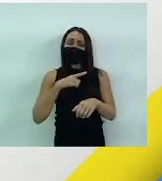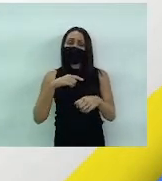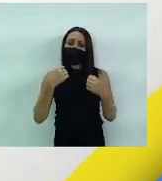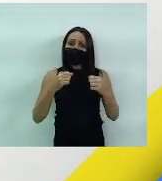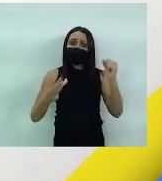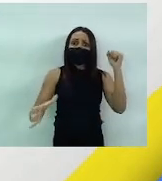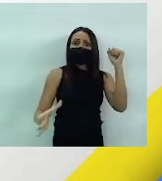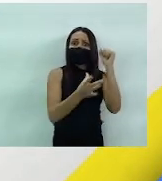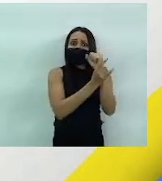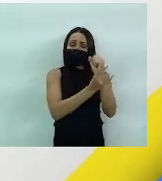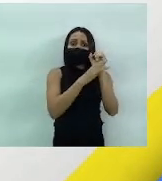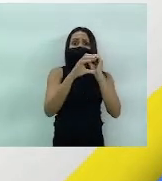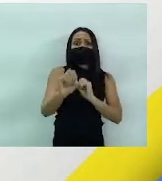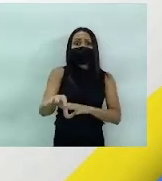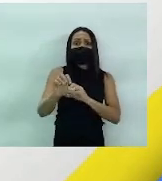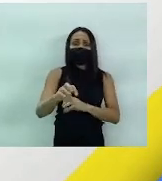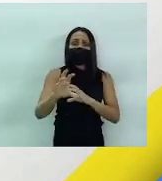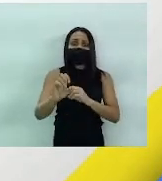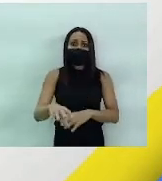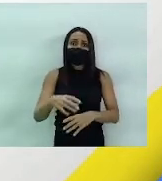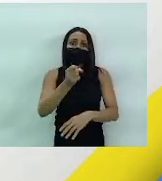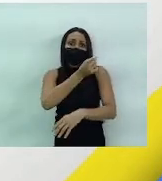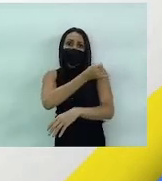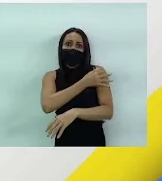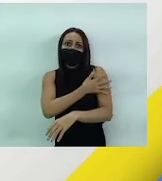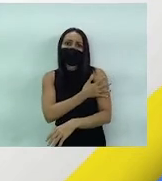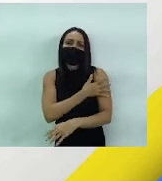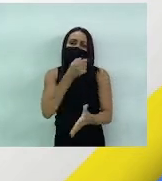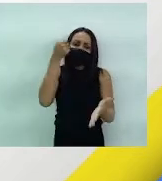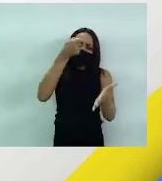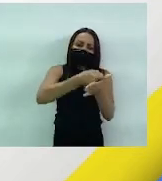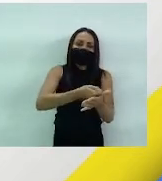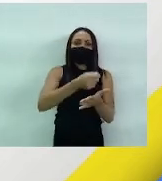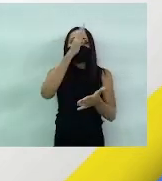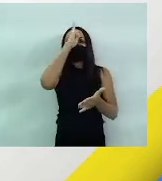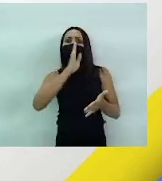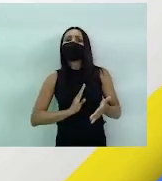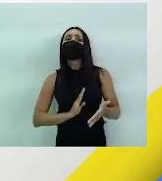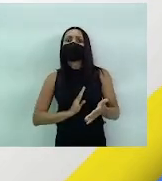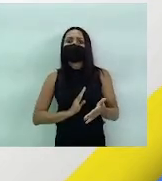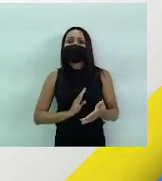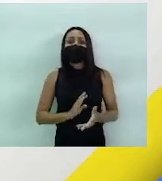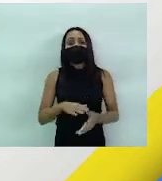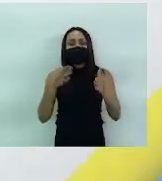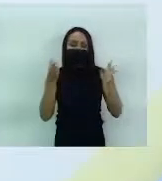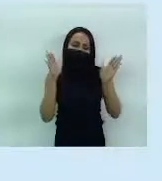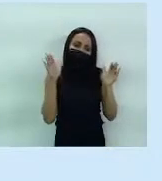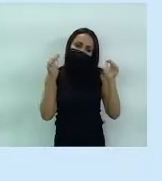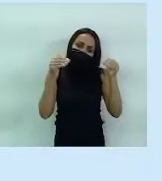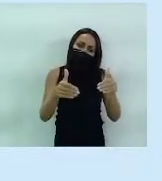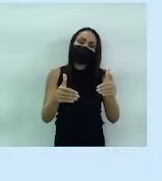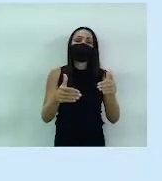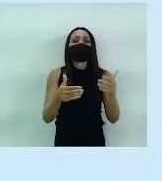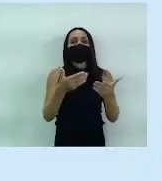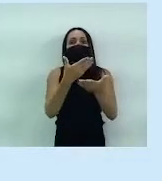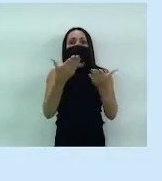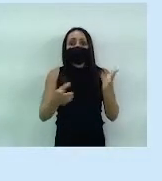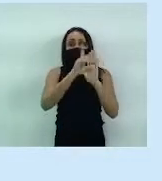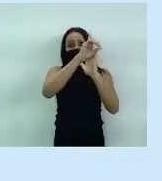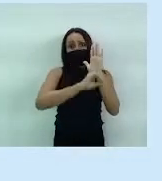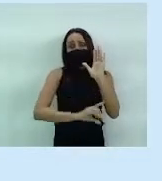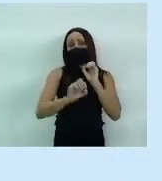o ensino fundamental de primeiro grau, obrigatório e gratuito. Então, a gente está enfocando aqui na questão do direito